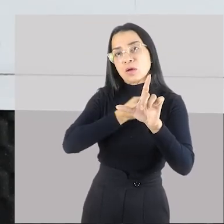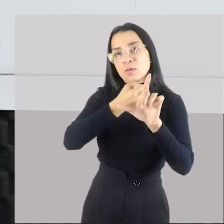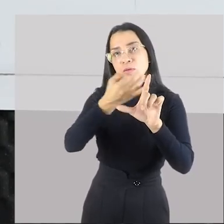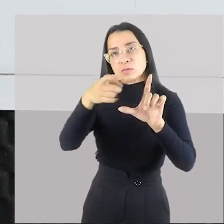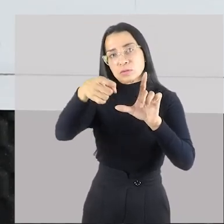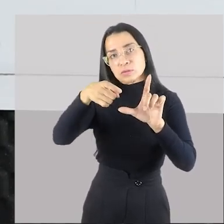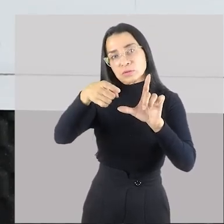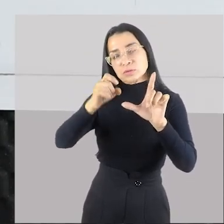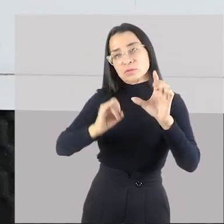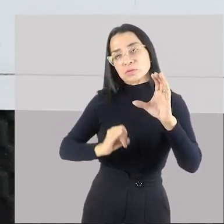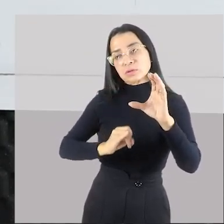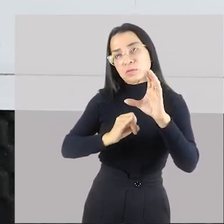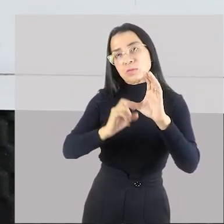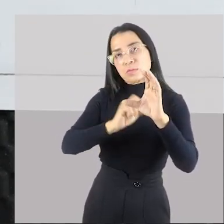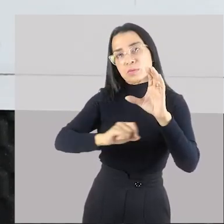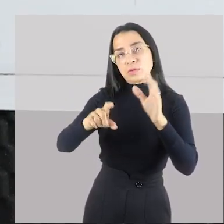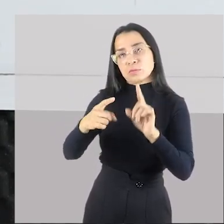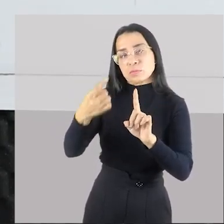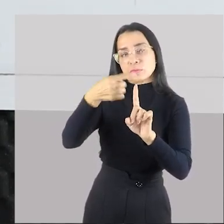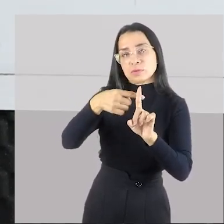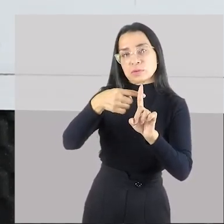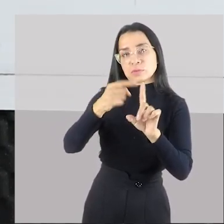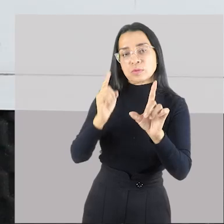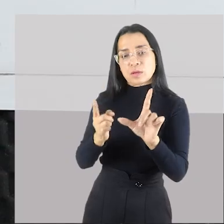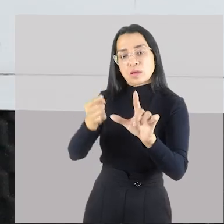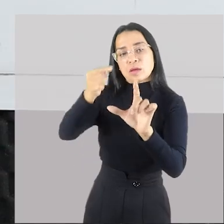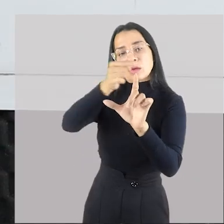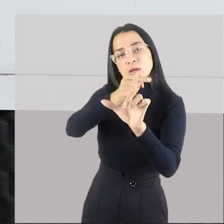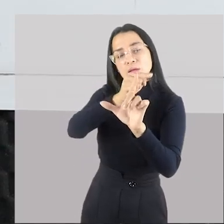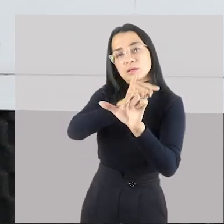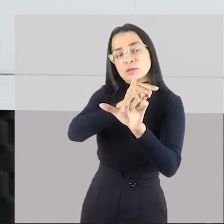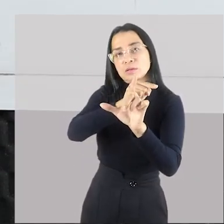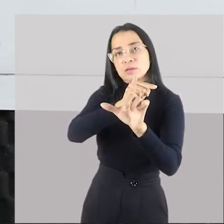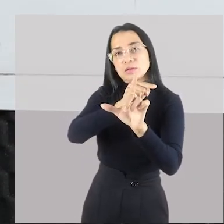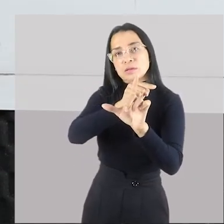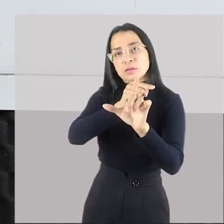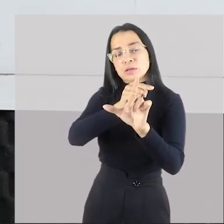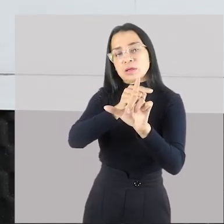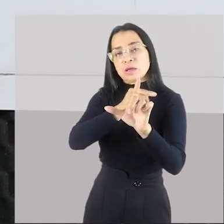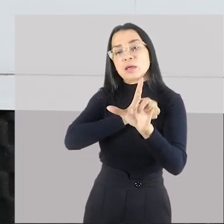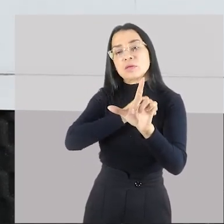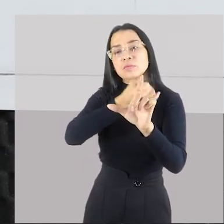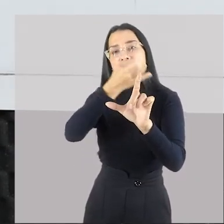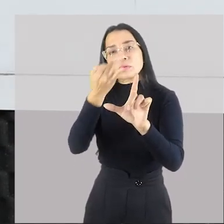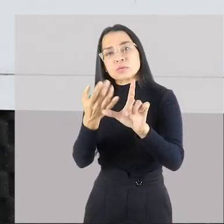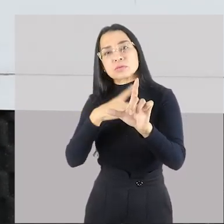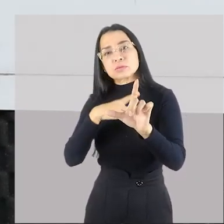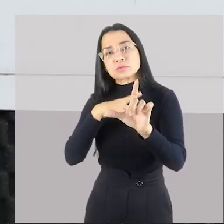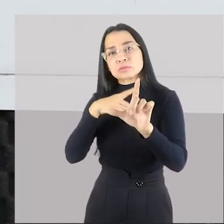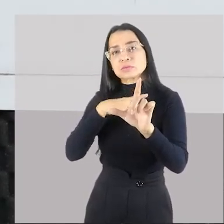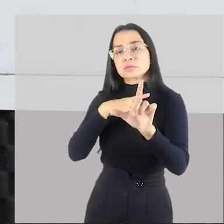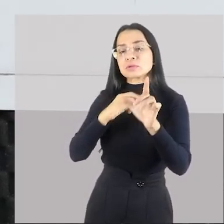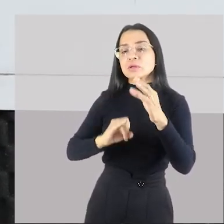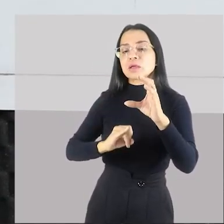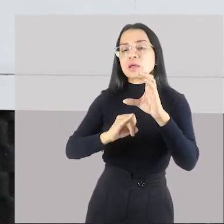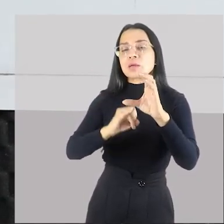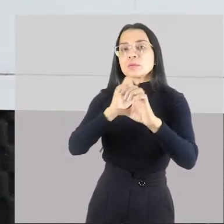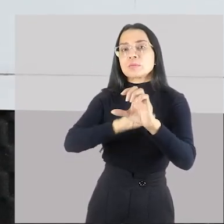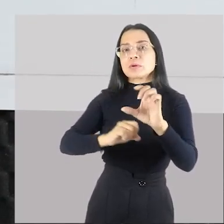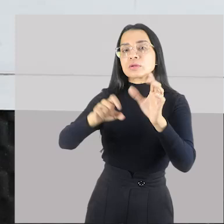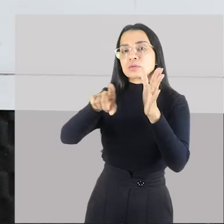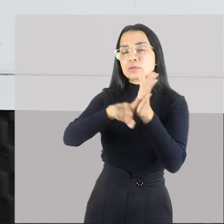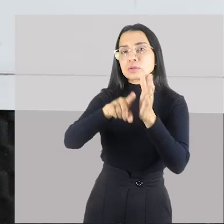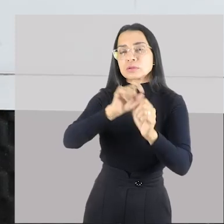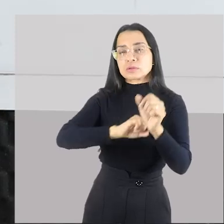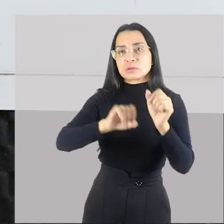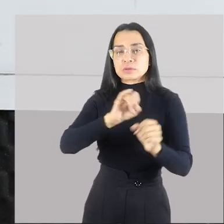que têm imagens positivas. À esquerda do zero da função, valores de x que têm imagens negativas. Se o x